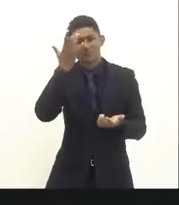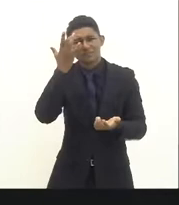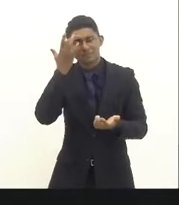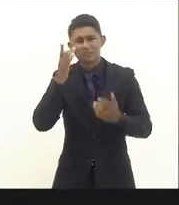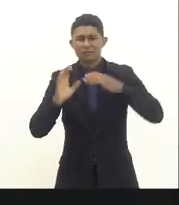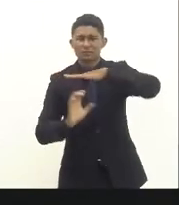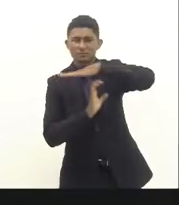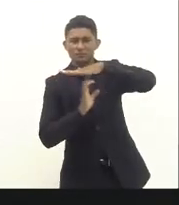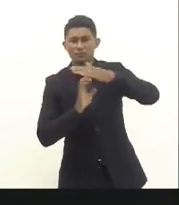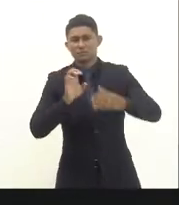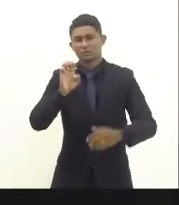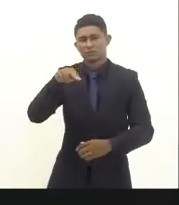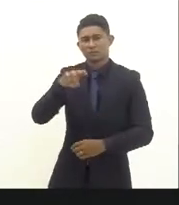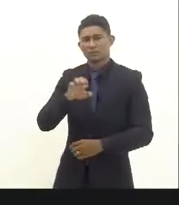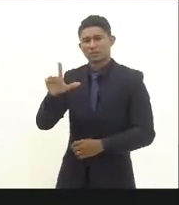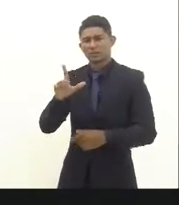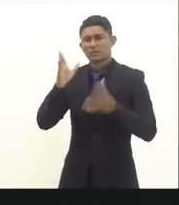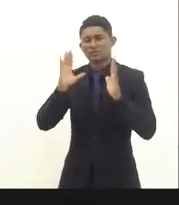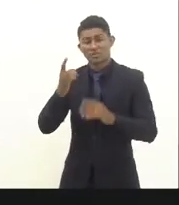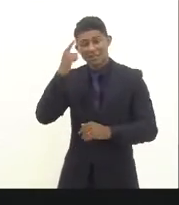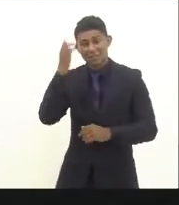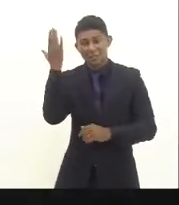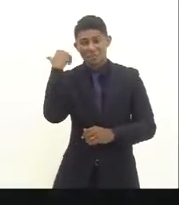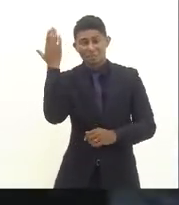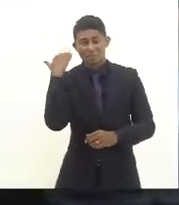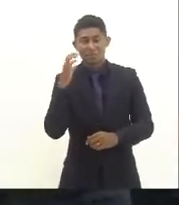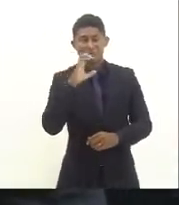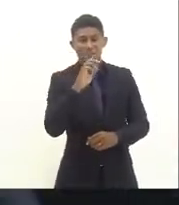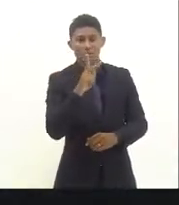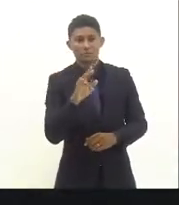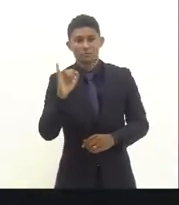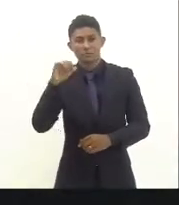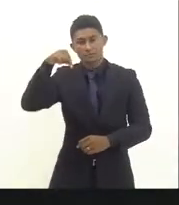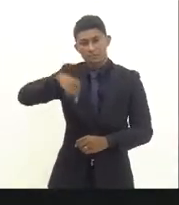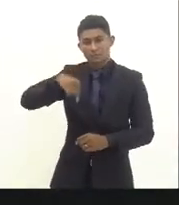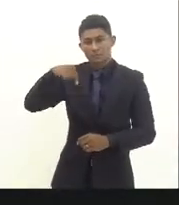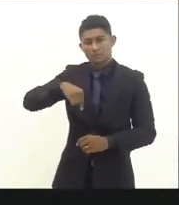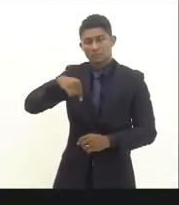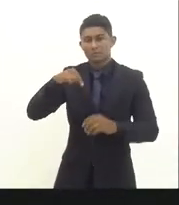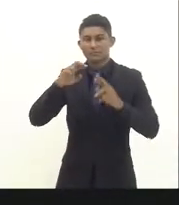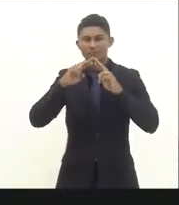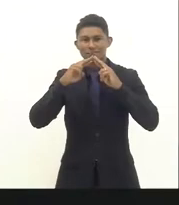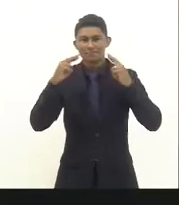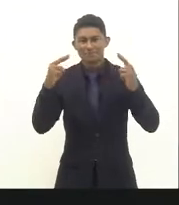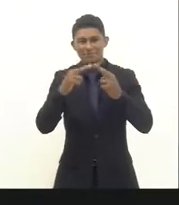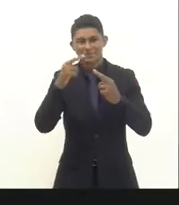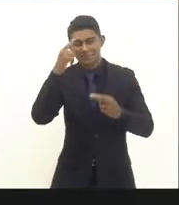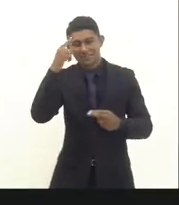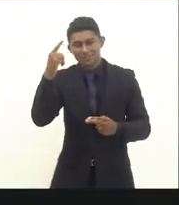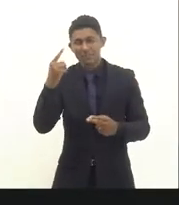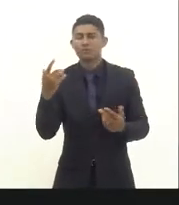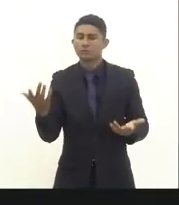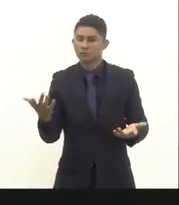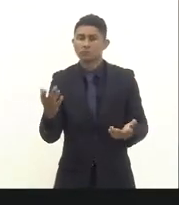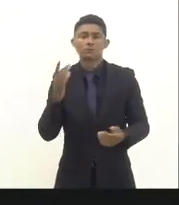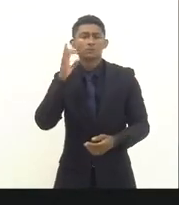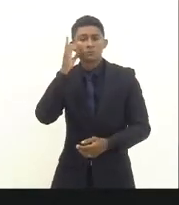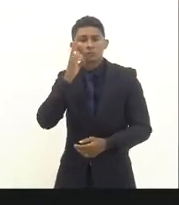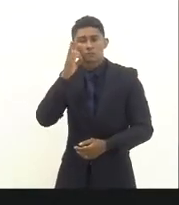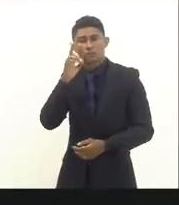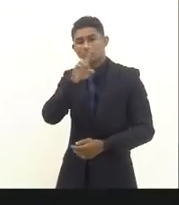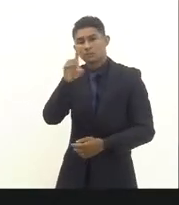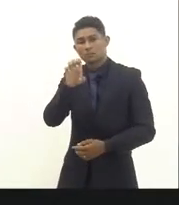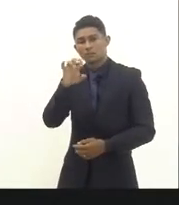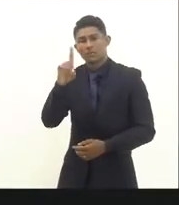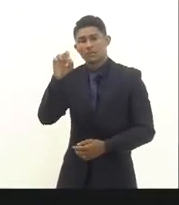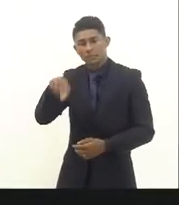muito tempo desde a época da CPI a CPI aqui nessa casa que é deputada né então colocou eu coloquei